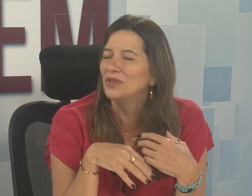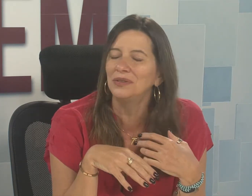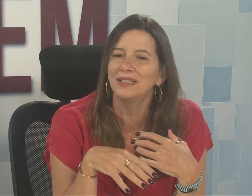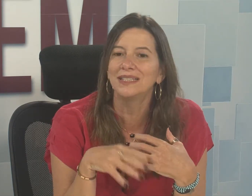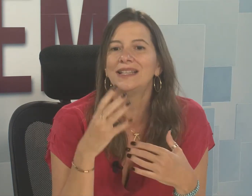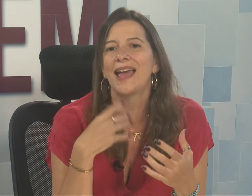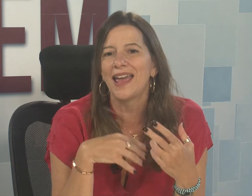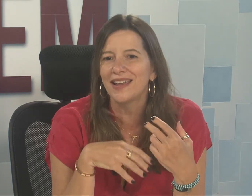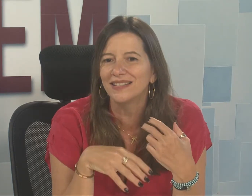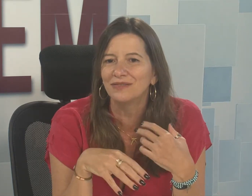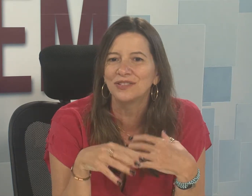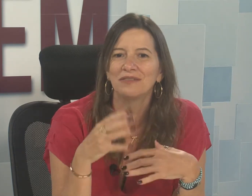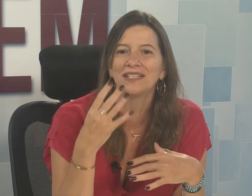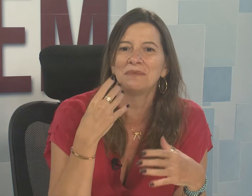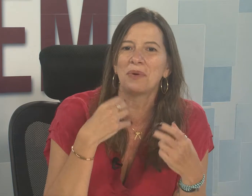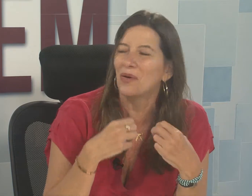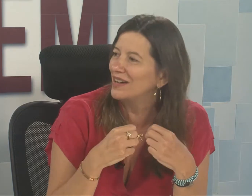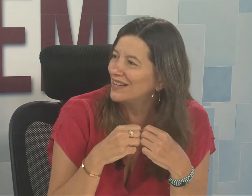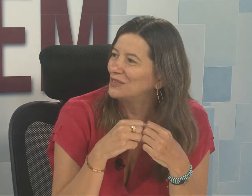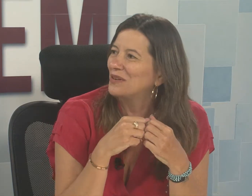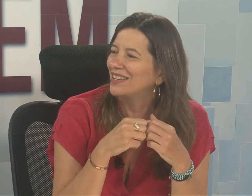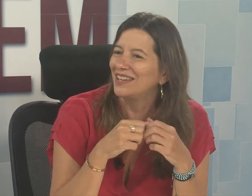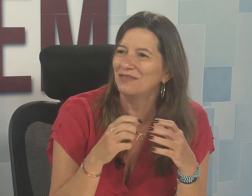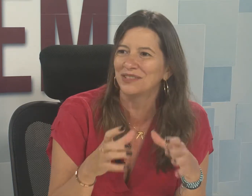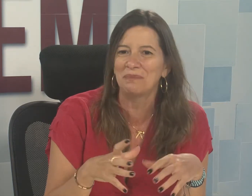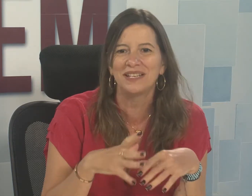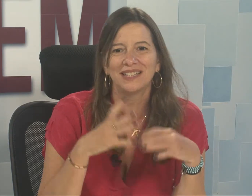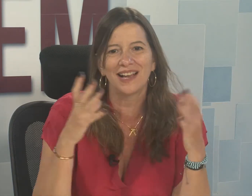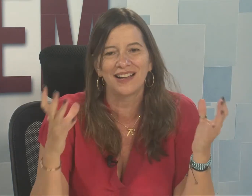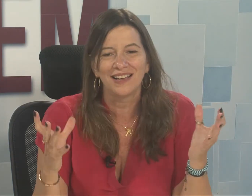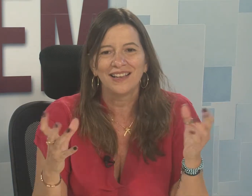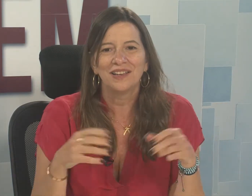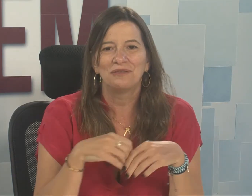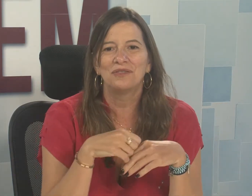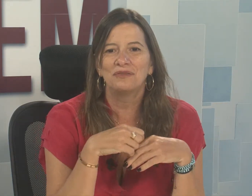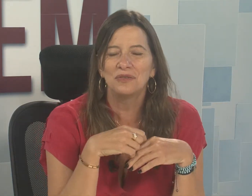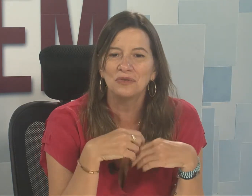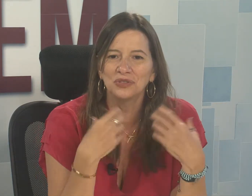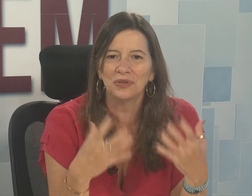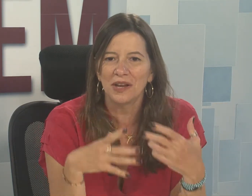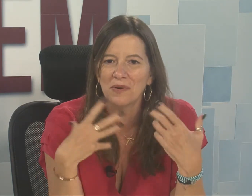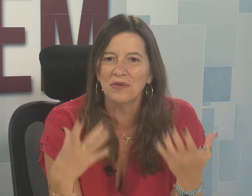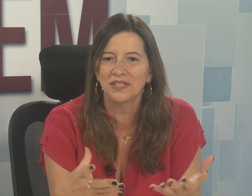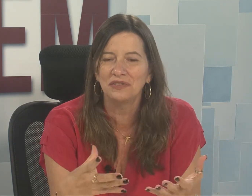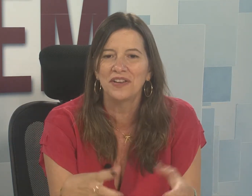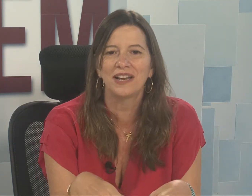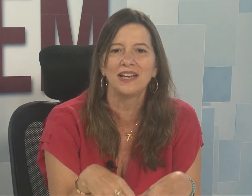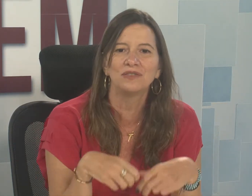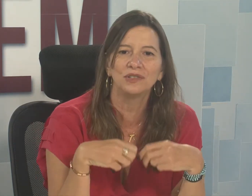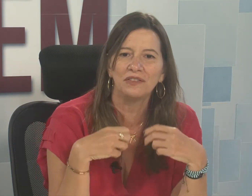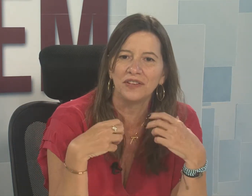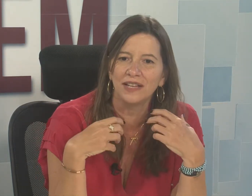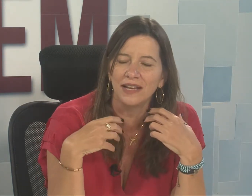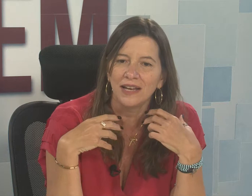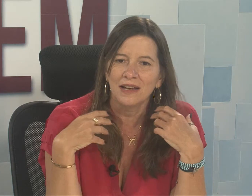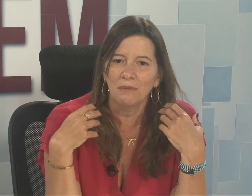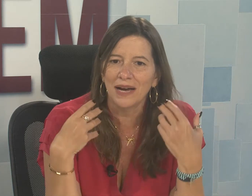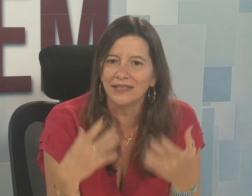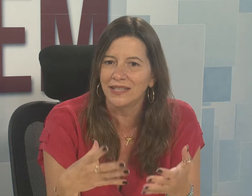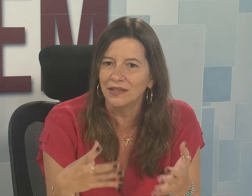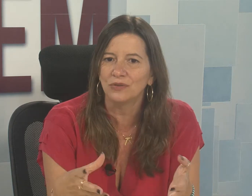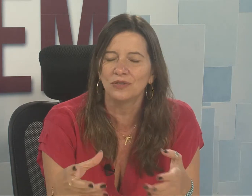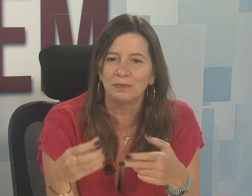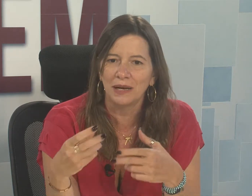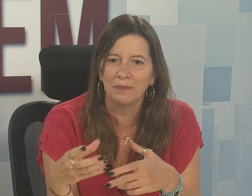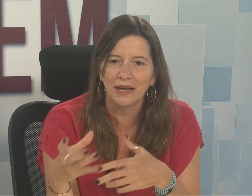dando muitas ideias e você vai se empolgando com aquilo, e você pensa, vou construir aí uma coisa diferente, vou defender